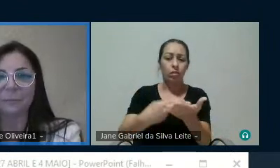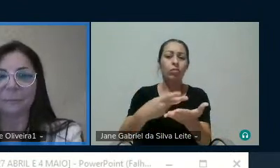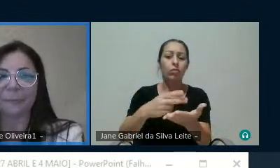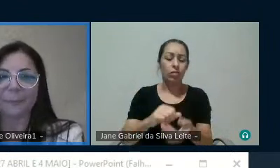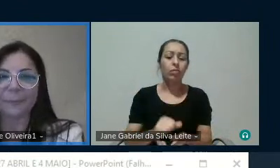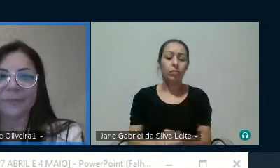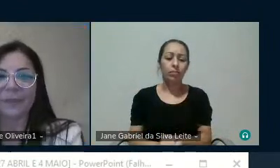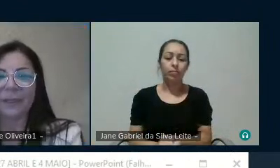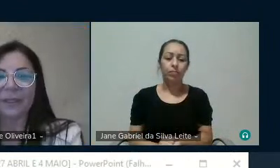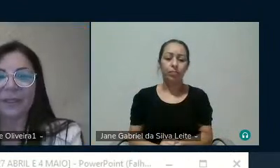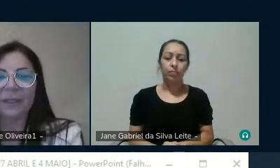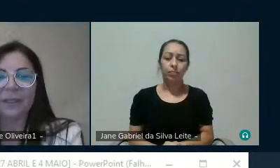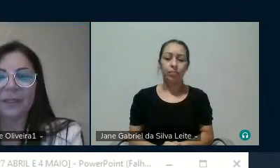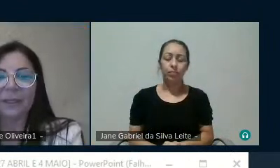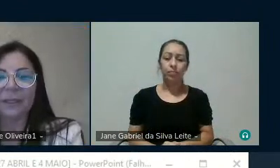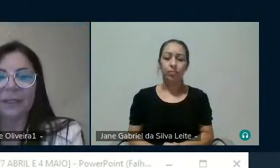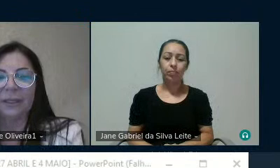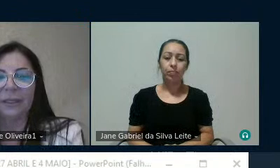Nicole?